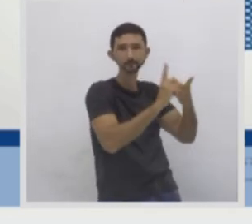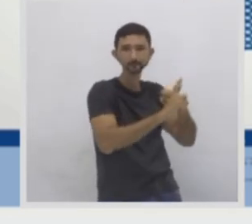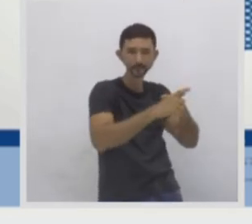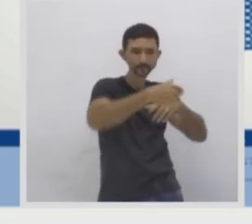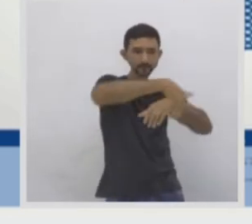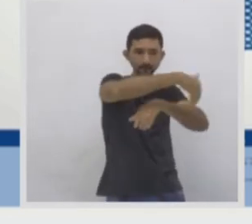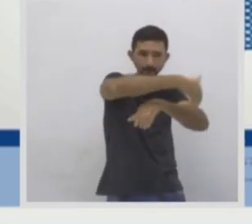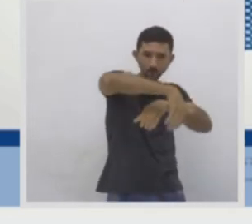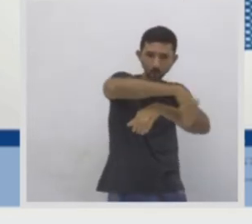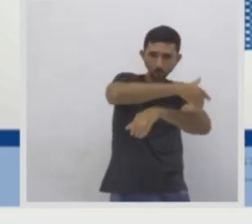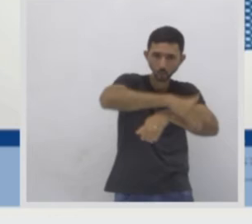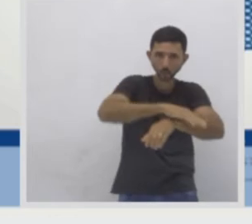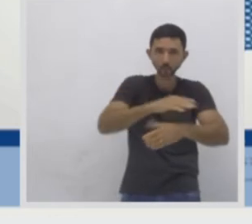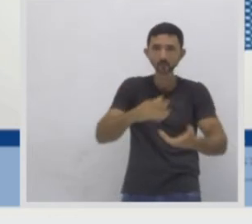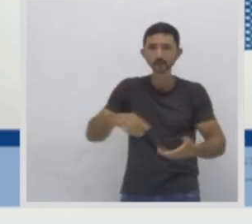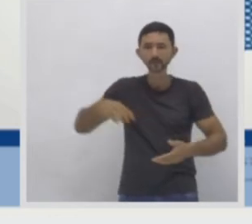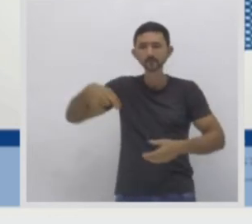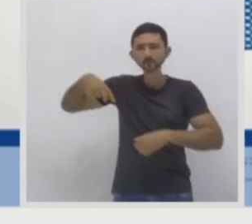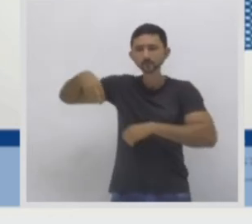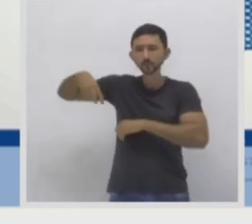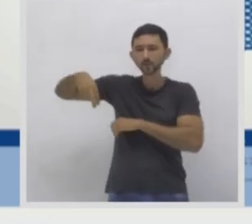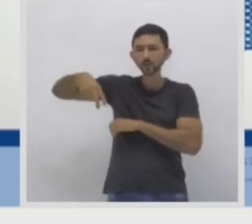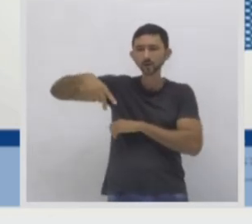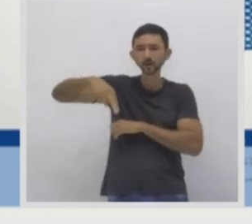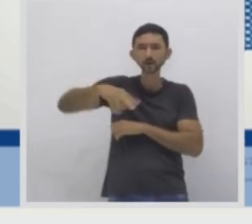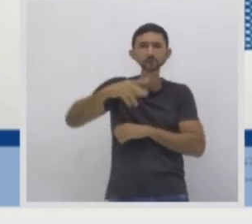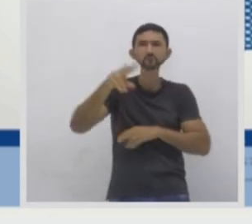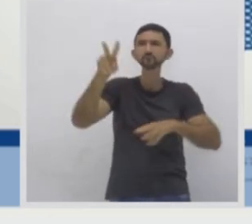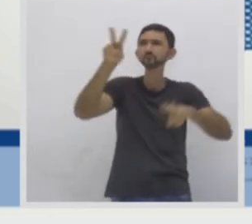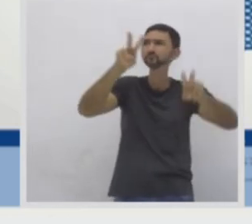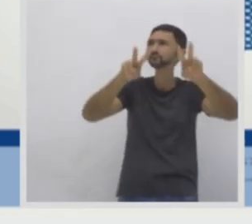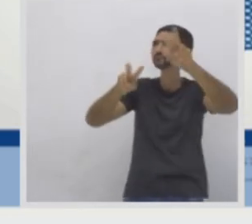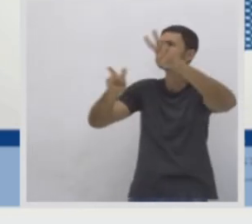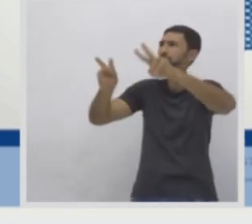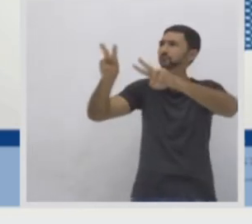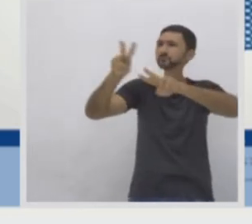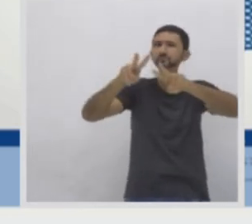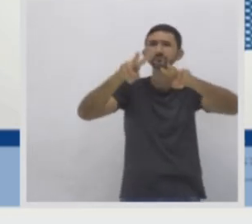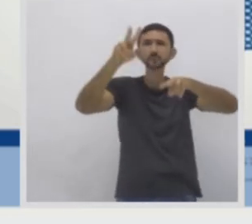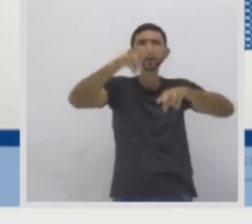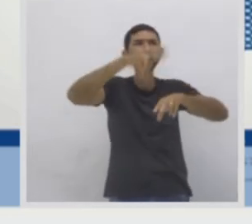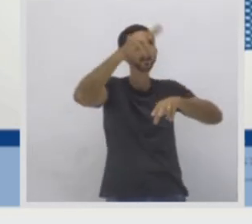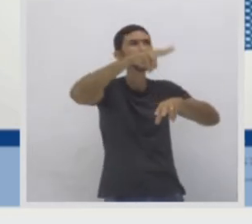importante, quando nós pudermos sair para a rua, nós começarmos a